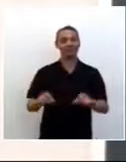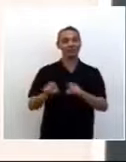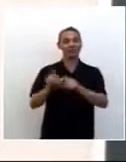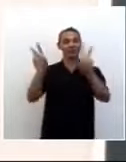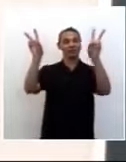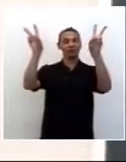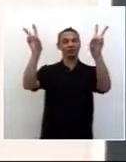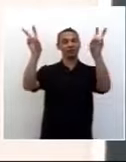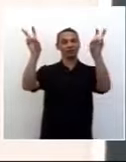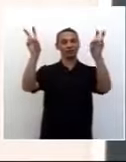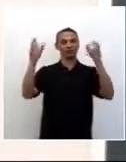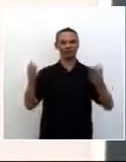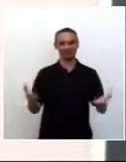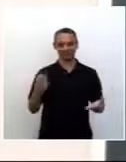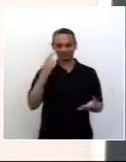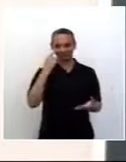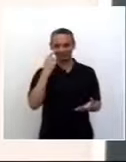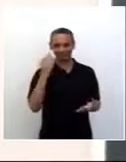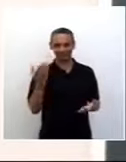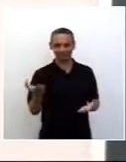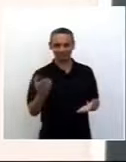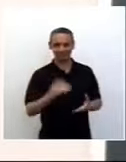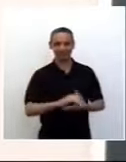título que tá